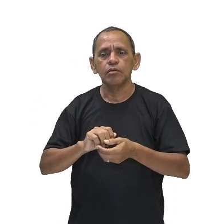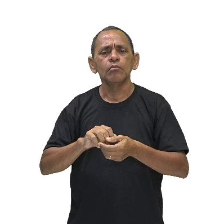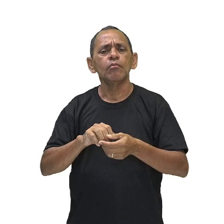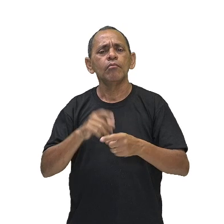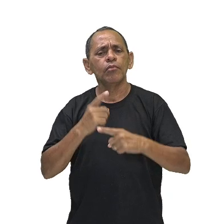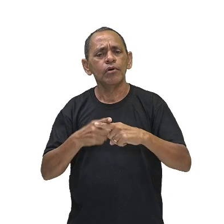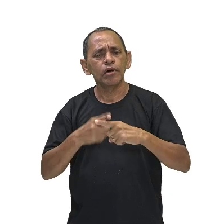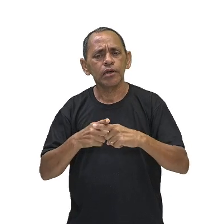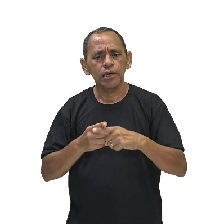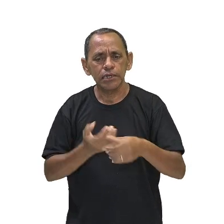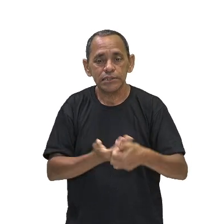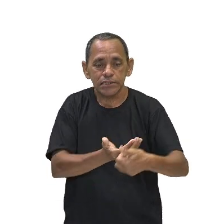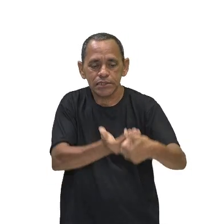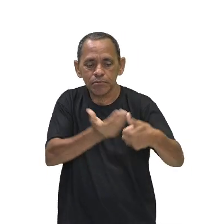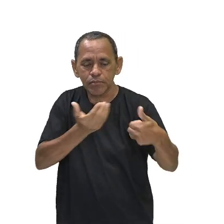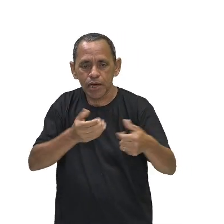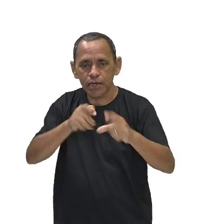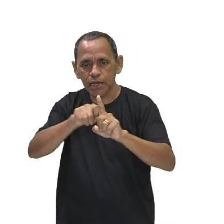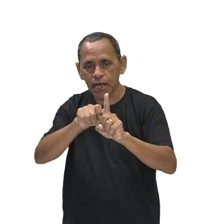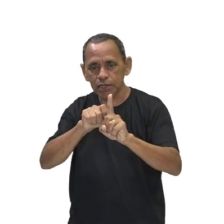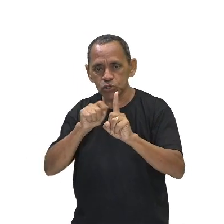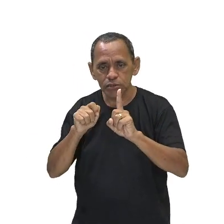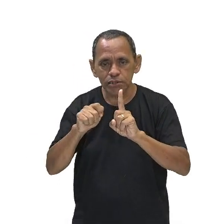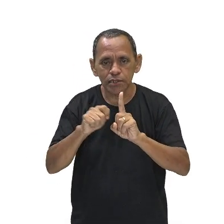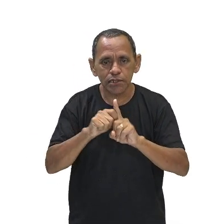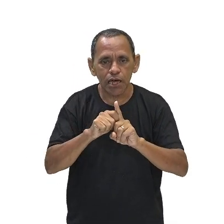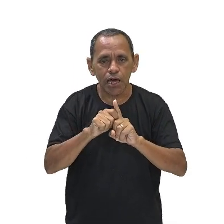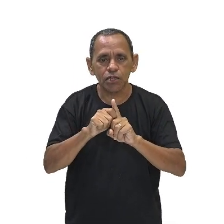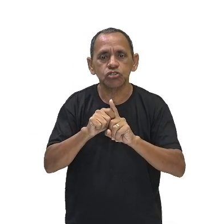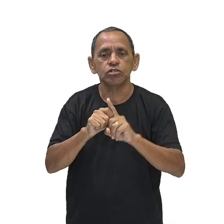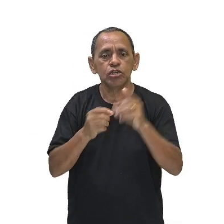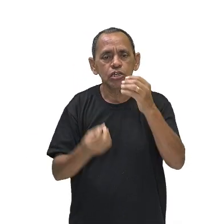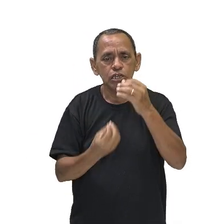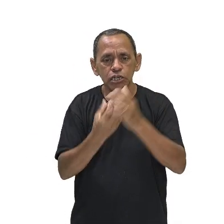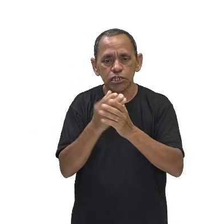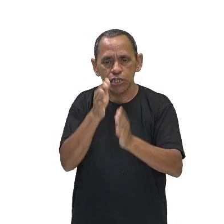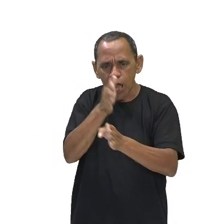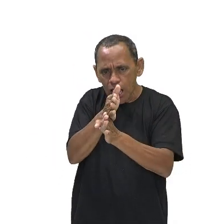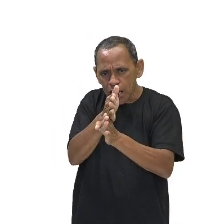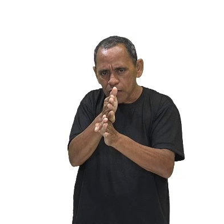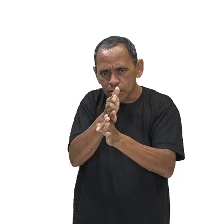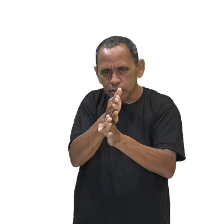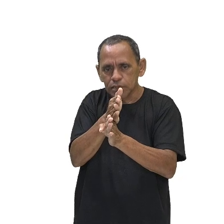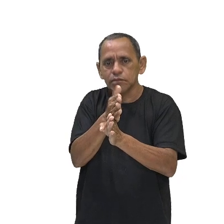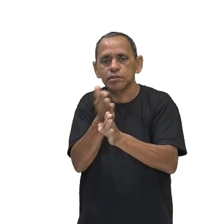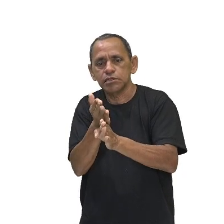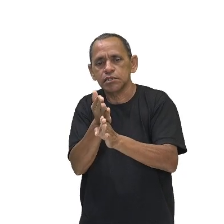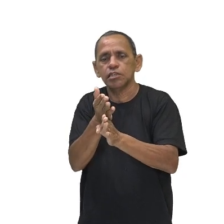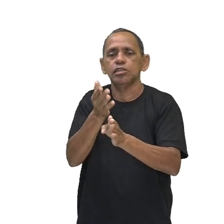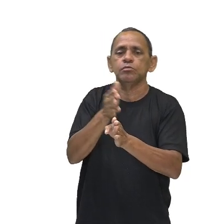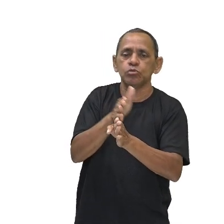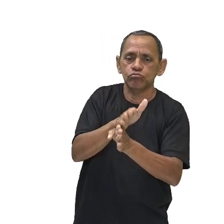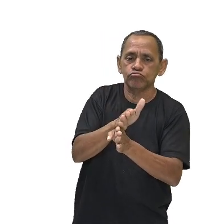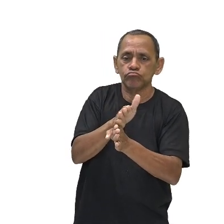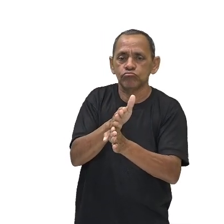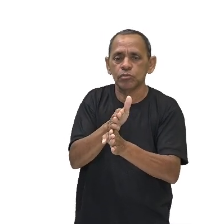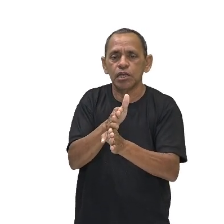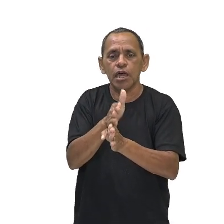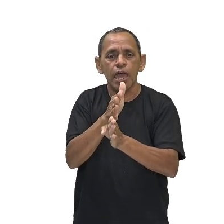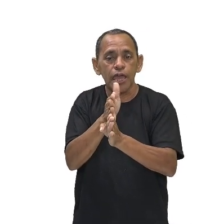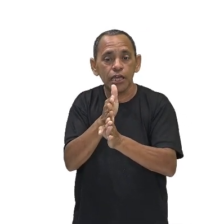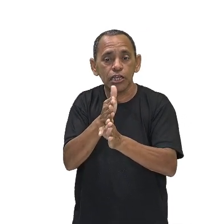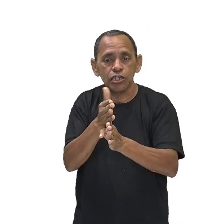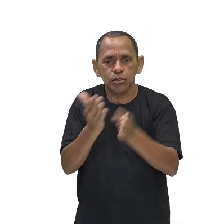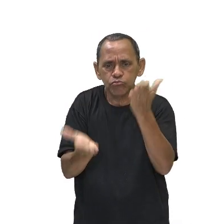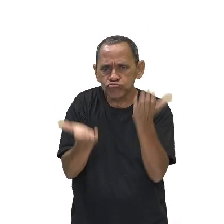Só para reforçar, a anomia ela traz desequilíbrio para a sociedade. E isso não é bom. É por